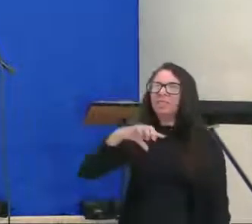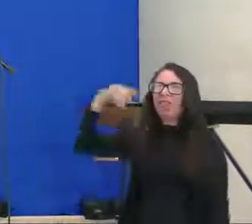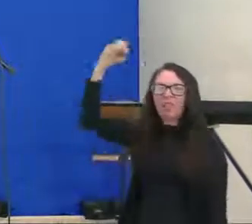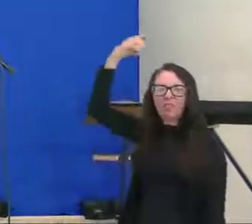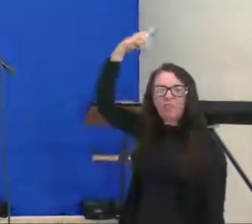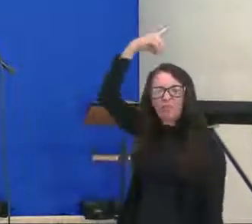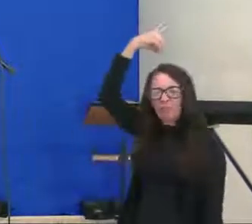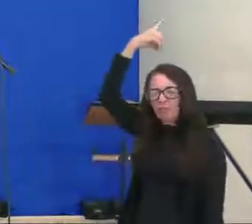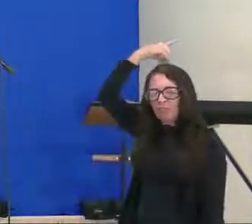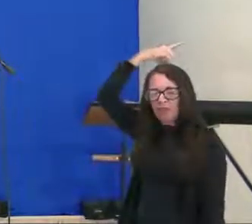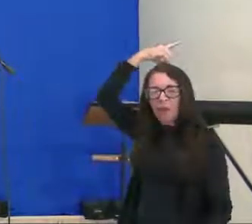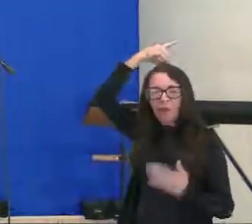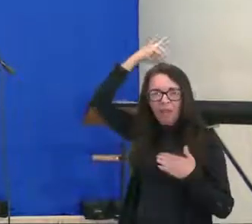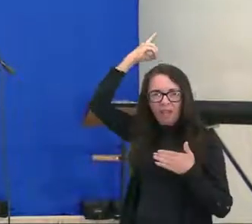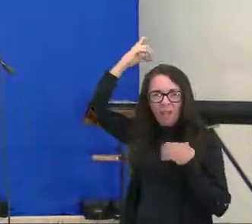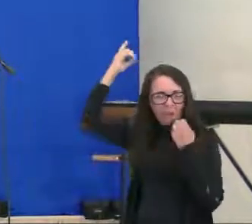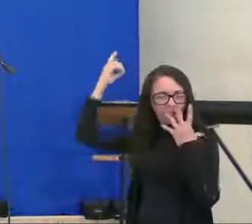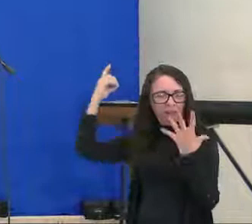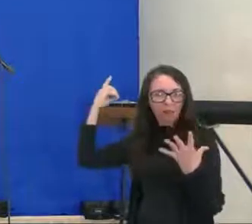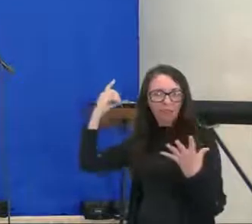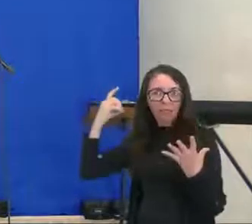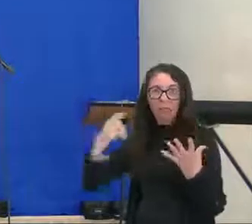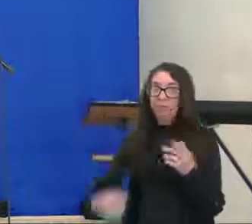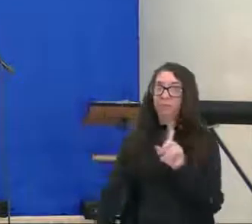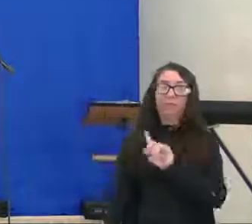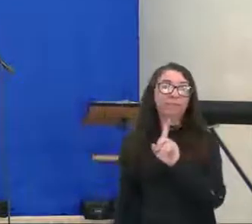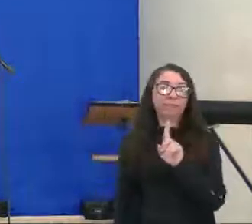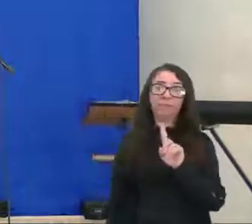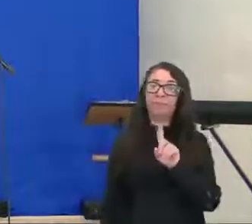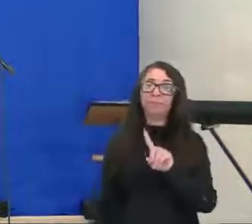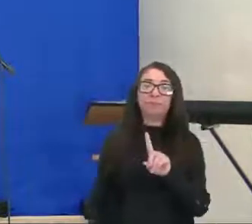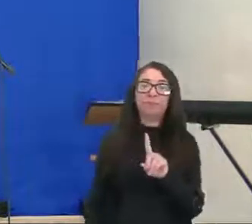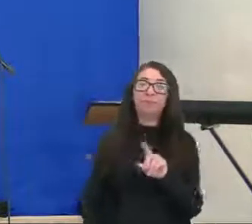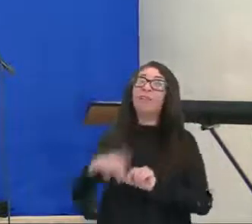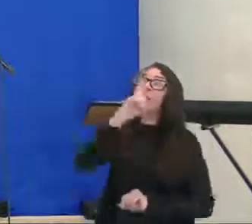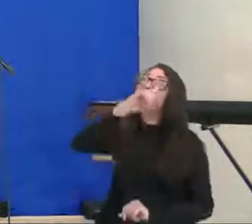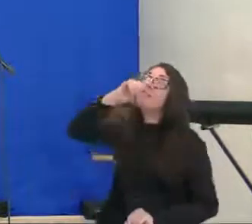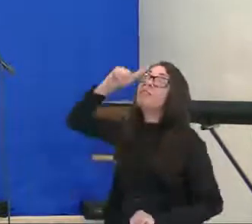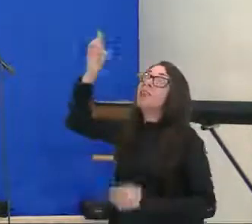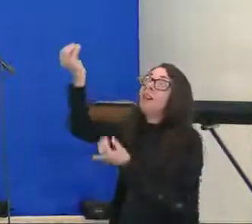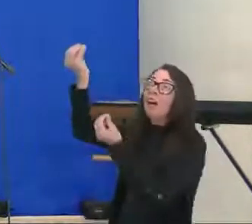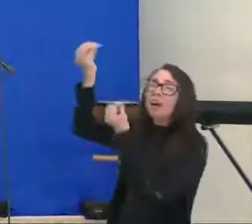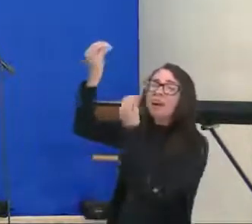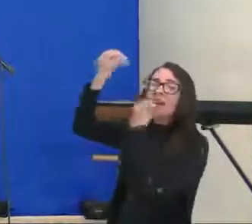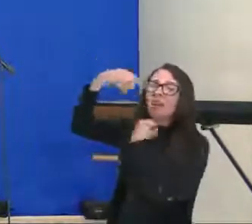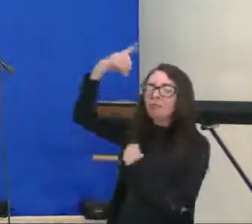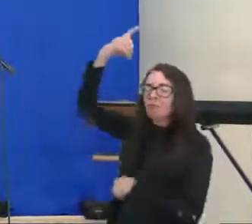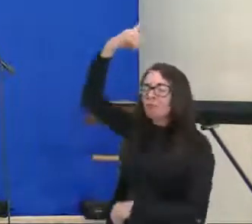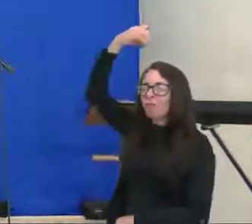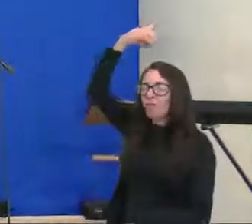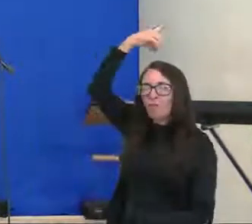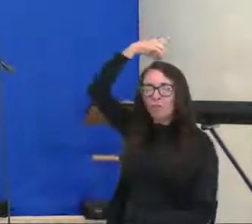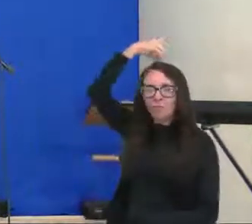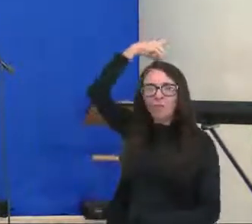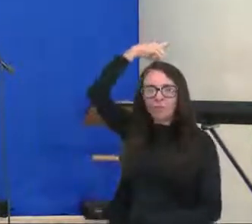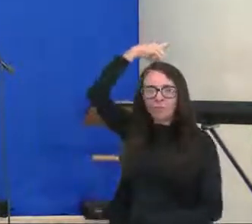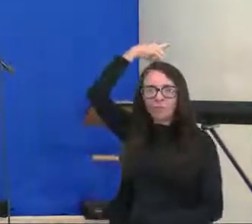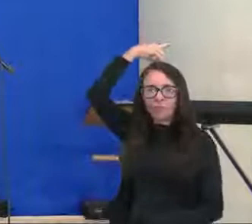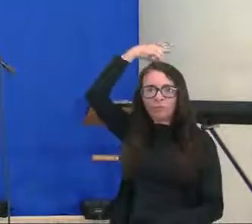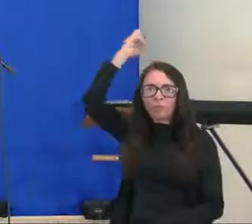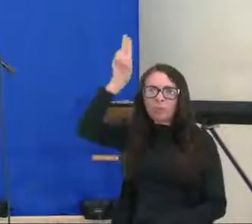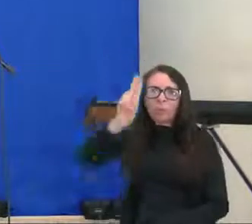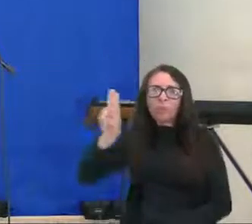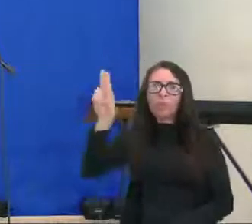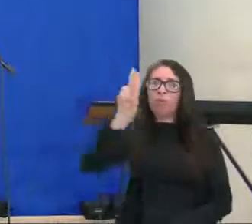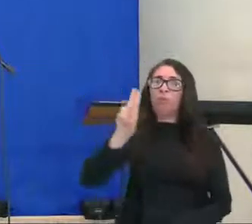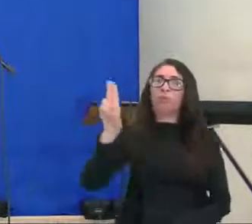nos dá, né, como membros. E nós temos que ver isso como um crescimento. Se é o meu